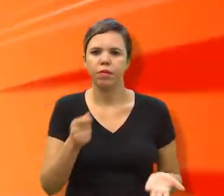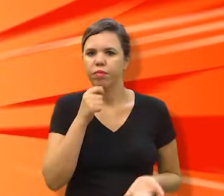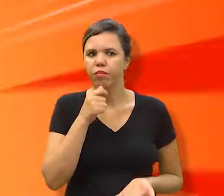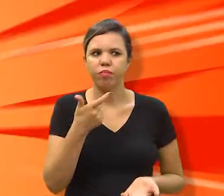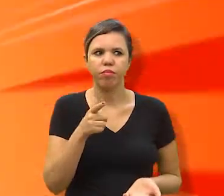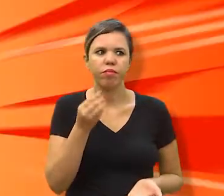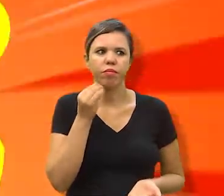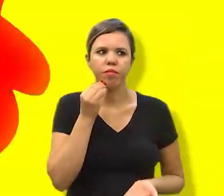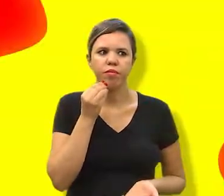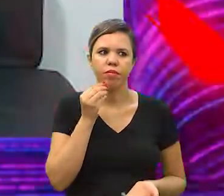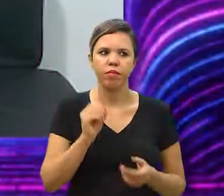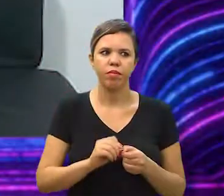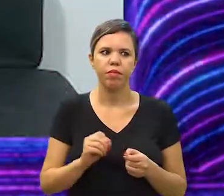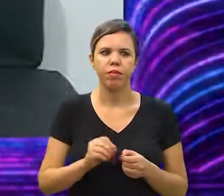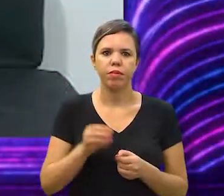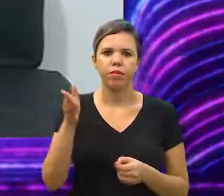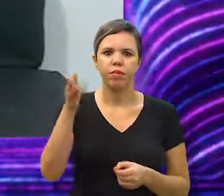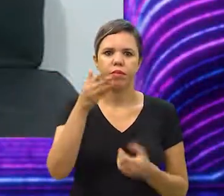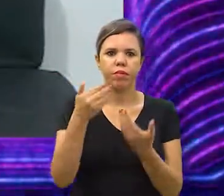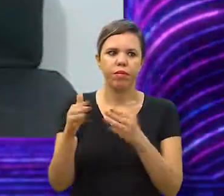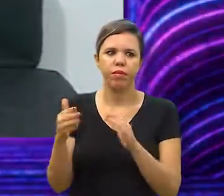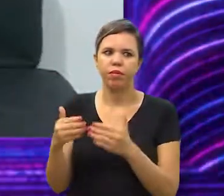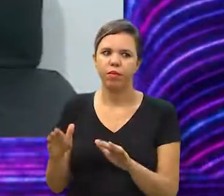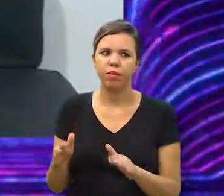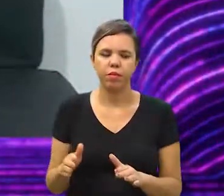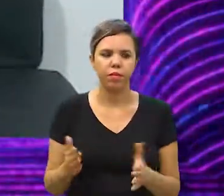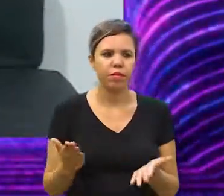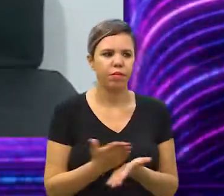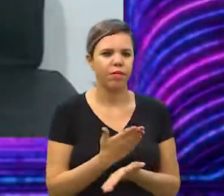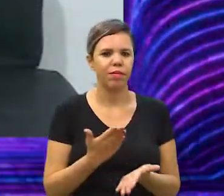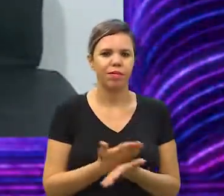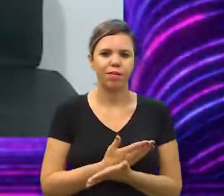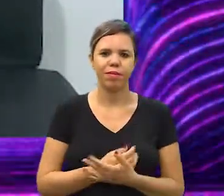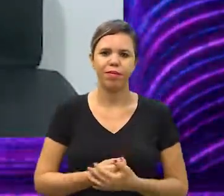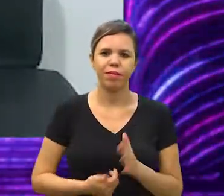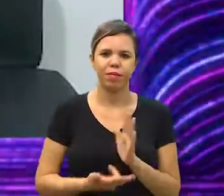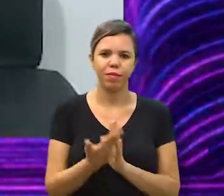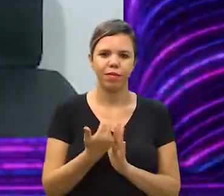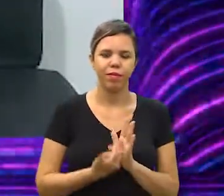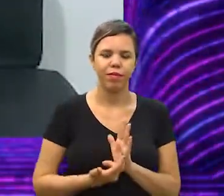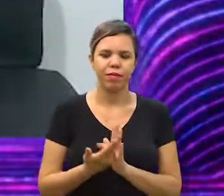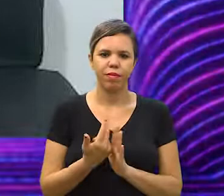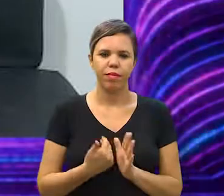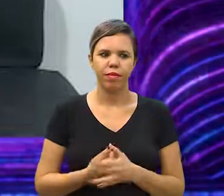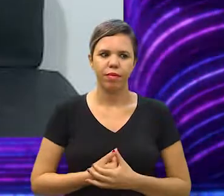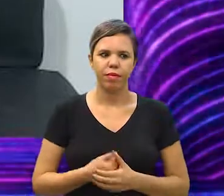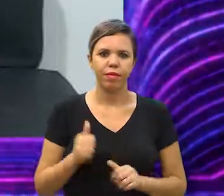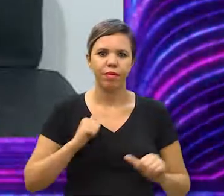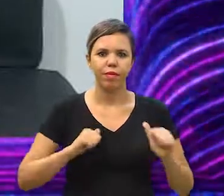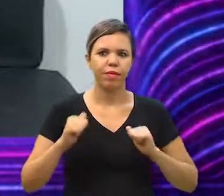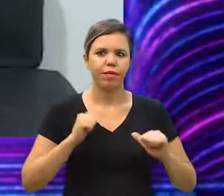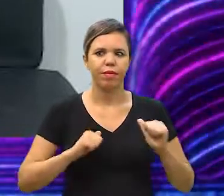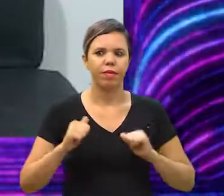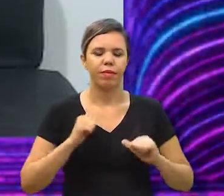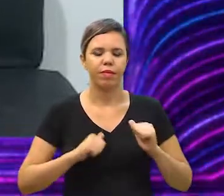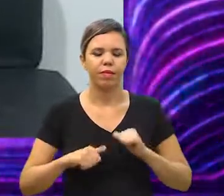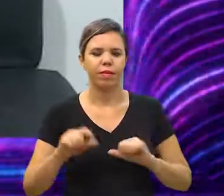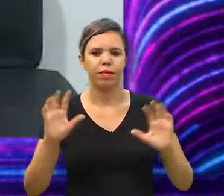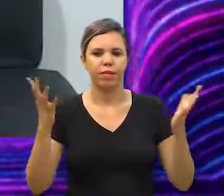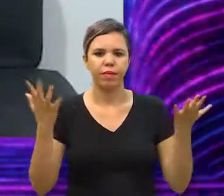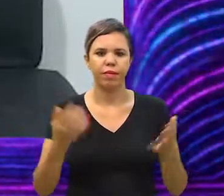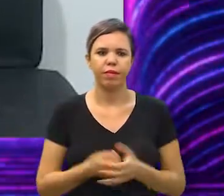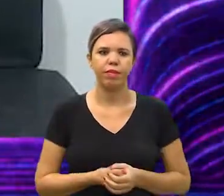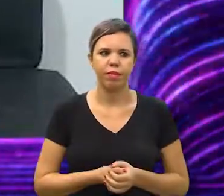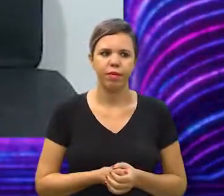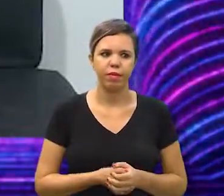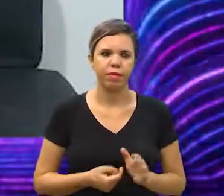teve a oportunidade ainda de fazer a turnê de lançamento ainda do quadrinho, né? Então, A gente está bem ansioso para poder ir nos